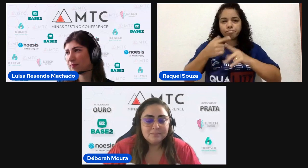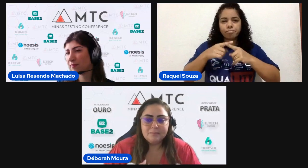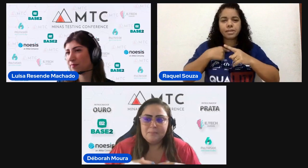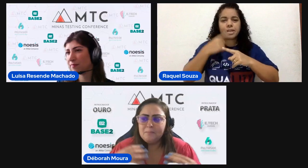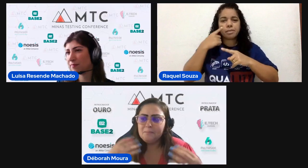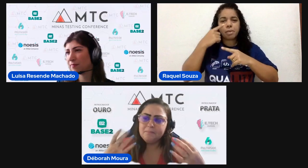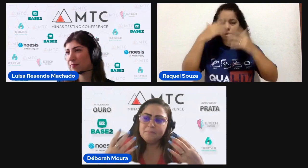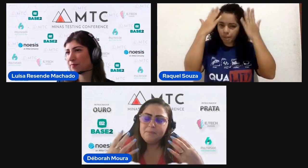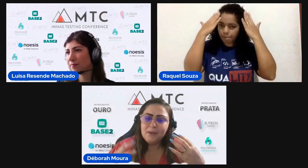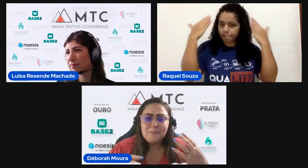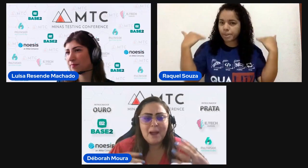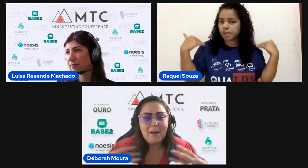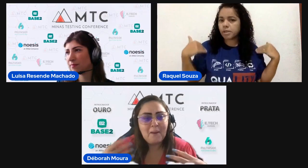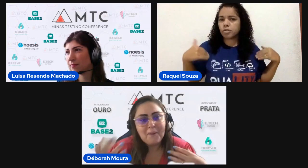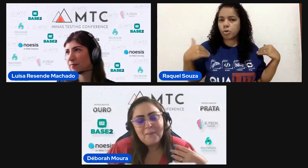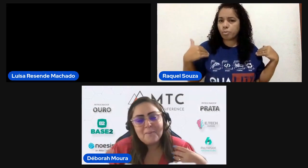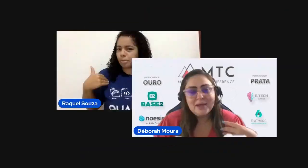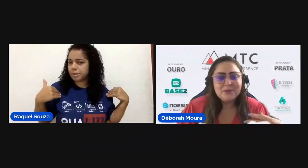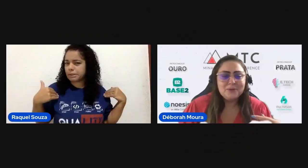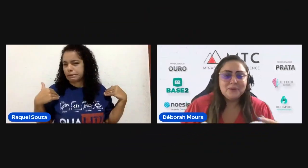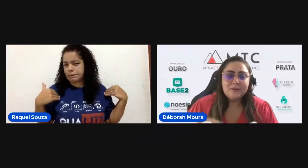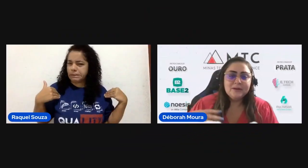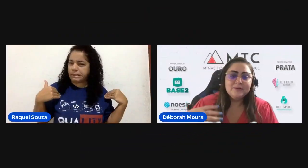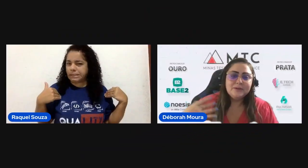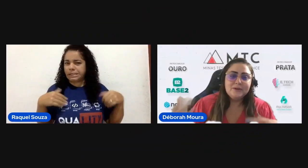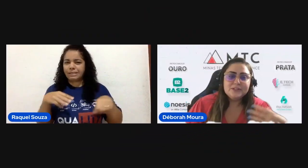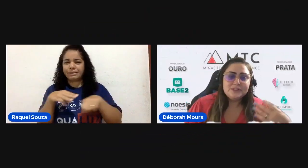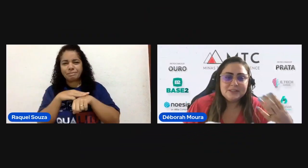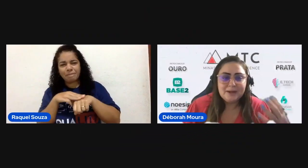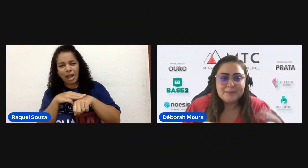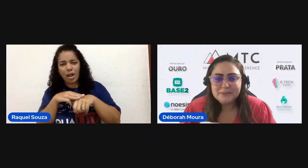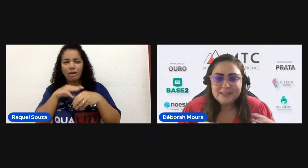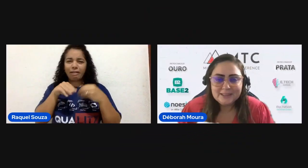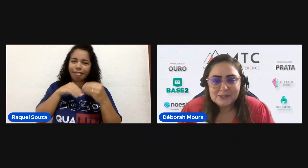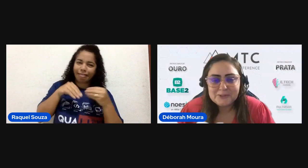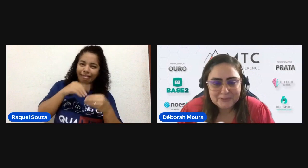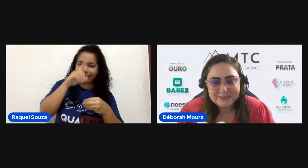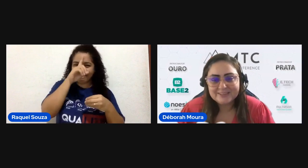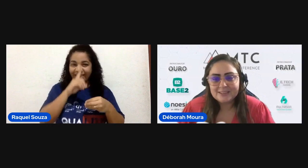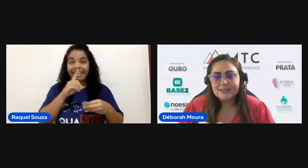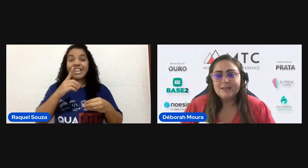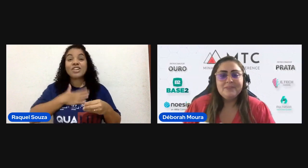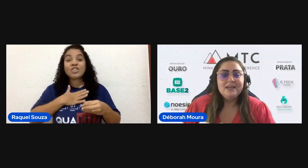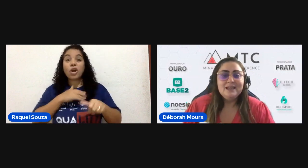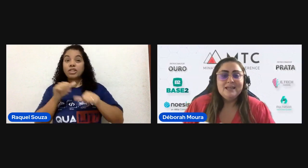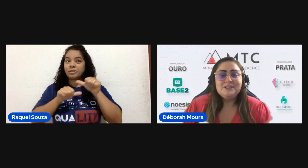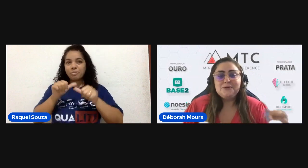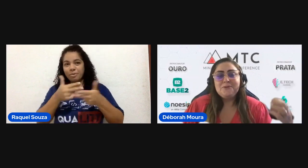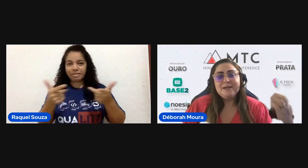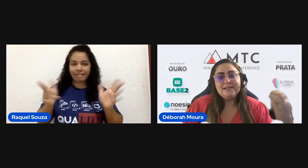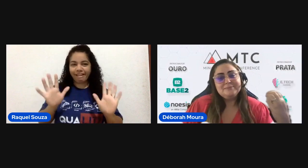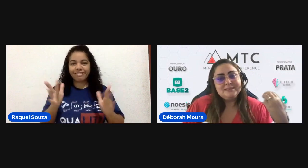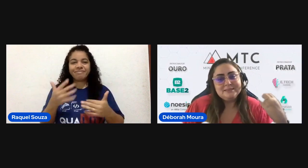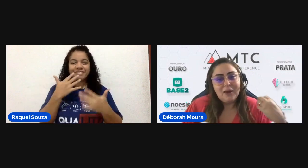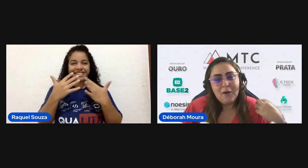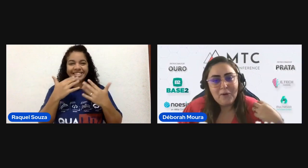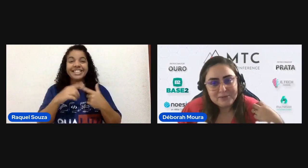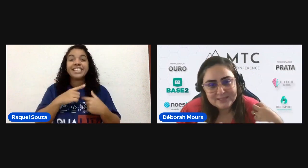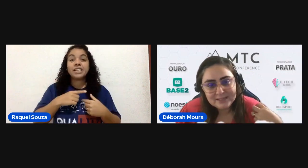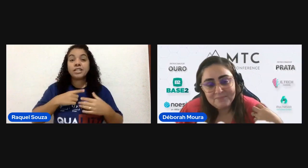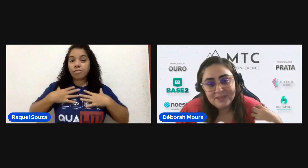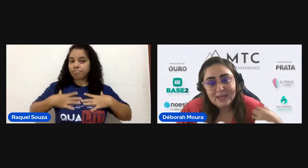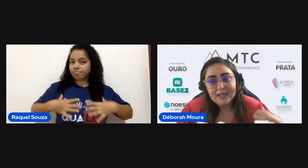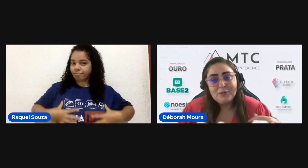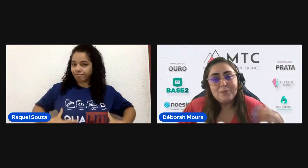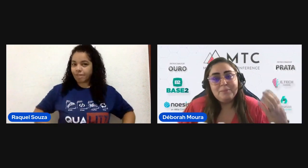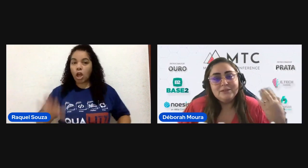compridos, meio marrom, meio loiro, que eu gosto de estar mudando as coisas, né? Estou com a camisa